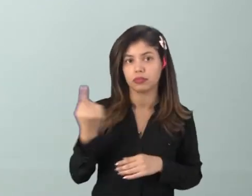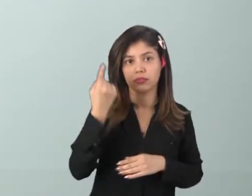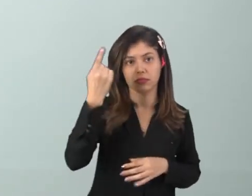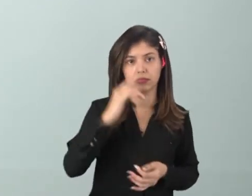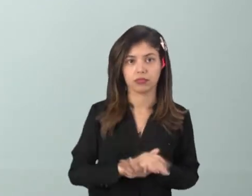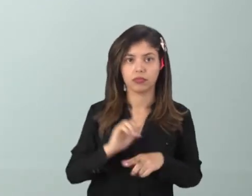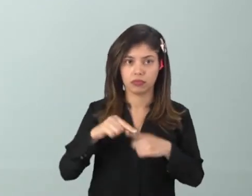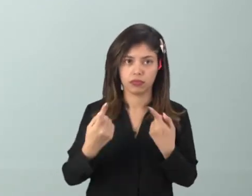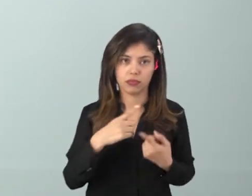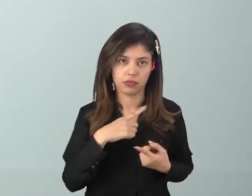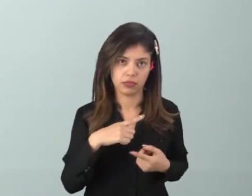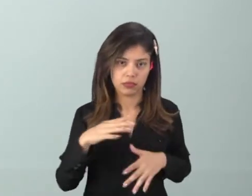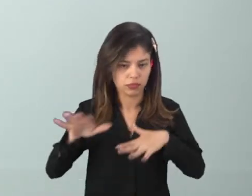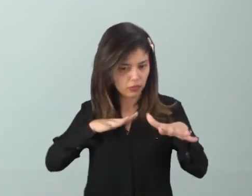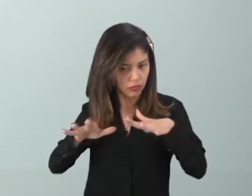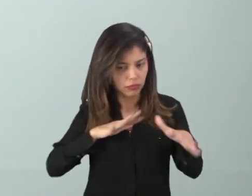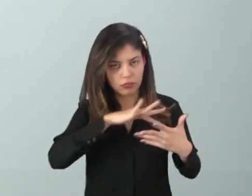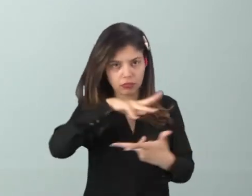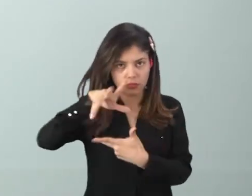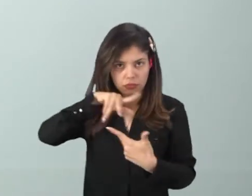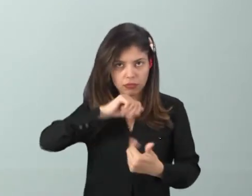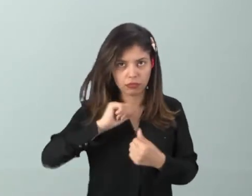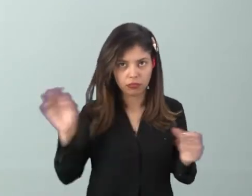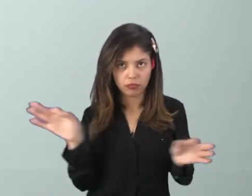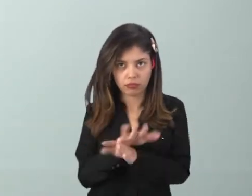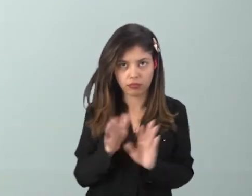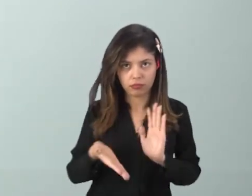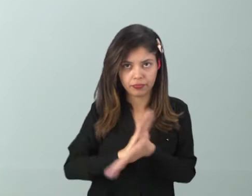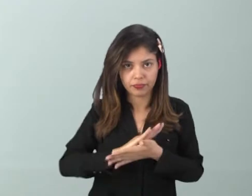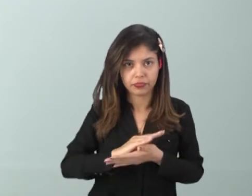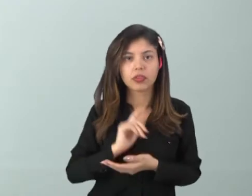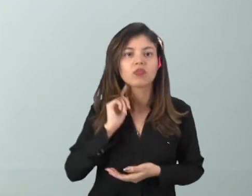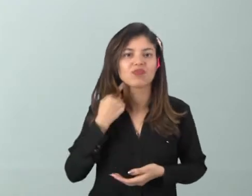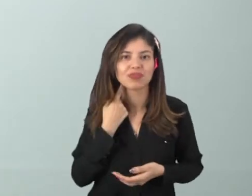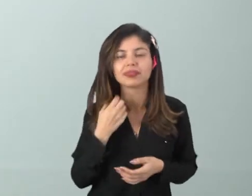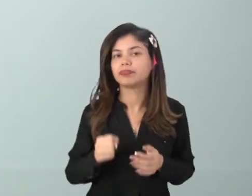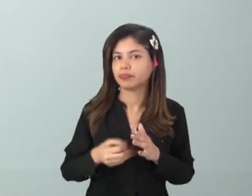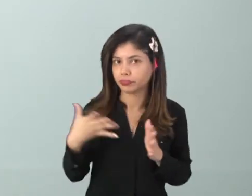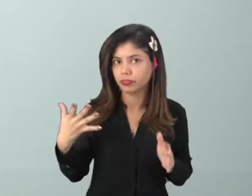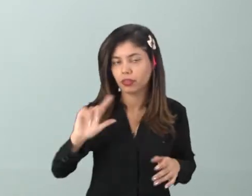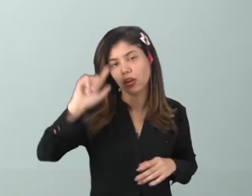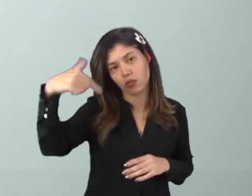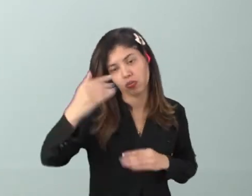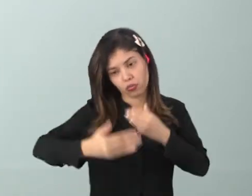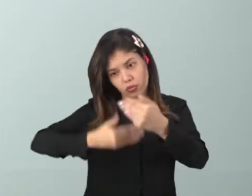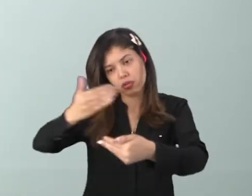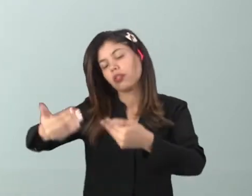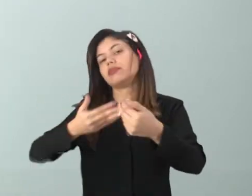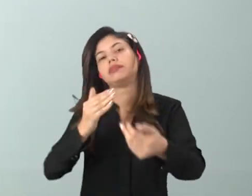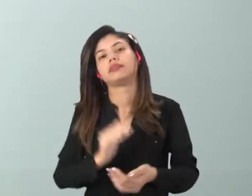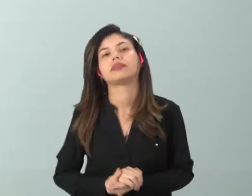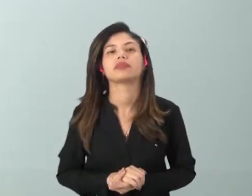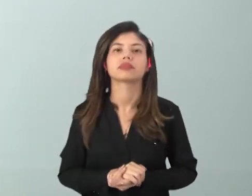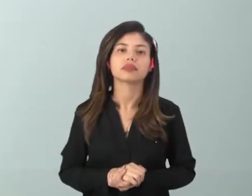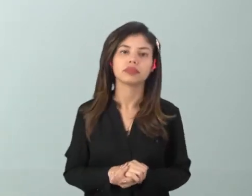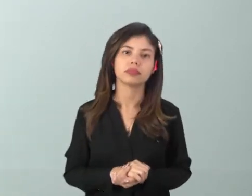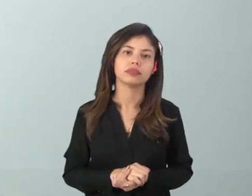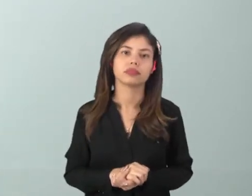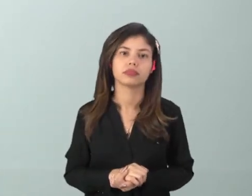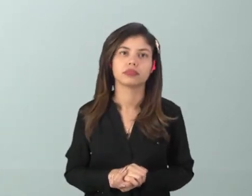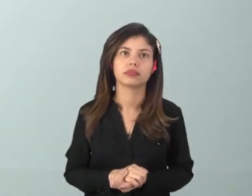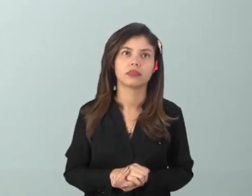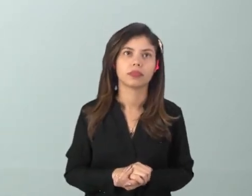elétrica, mas existe aí um movimento mundial para que isso mais não ocorra, porque polui muito em relação aos outros processos de produção de energia, tá?